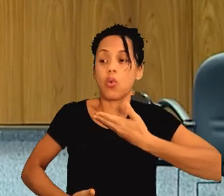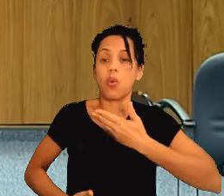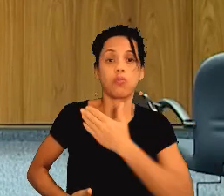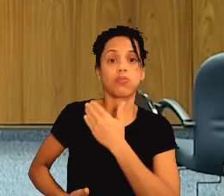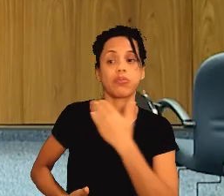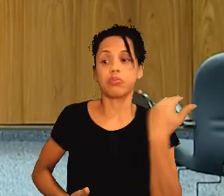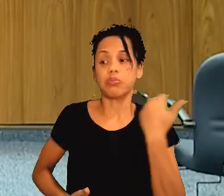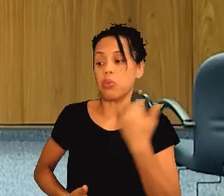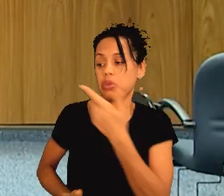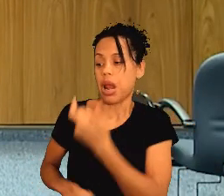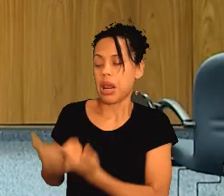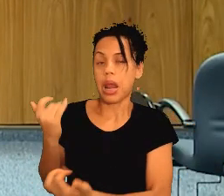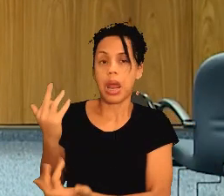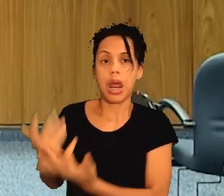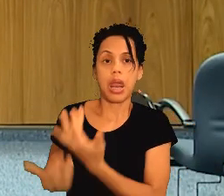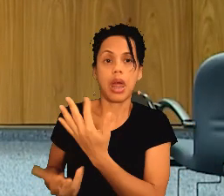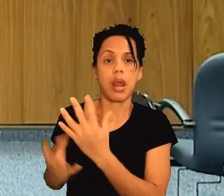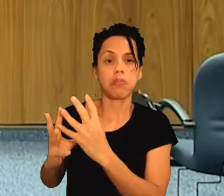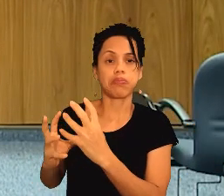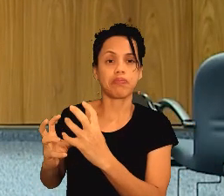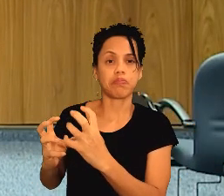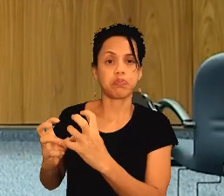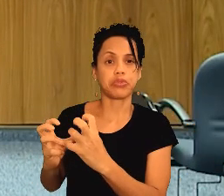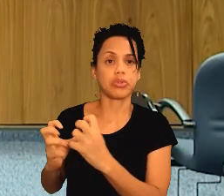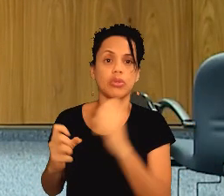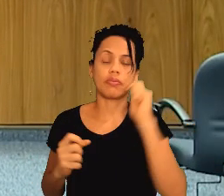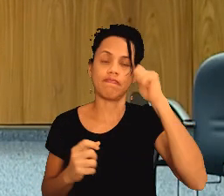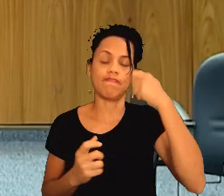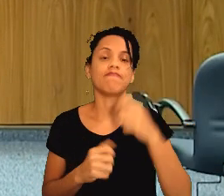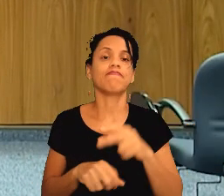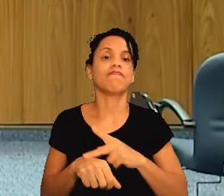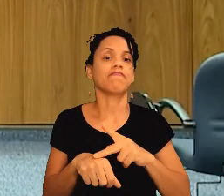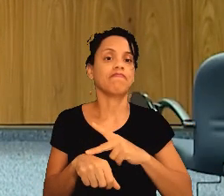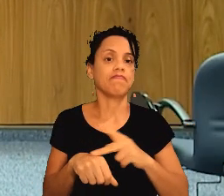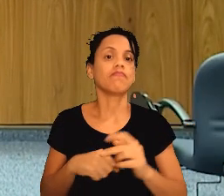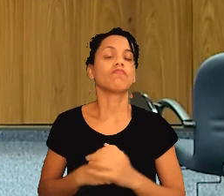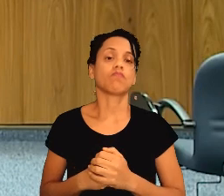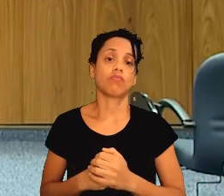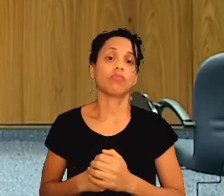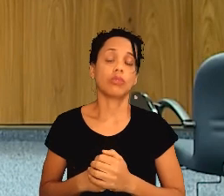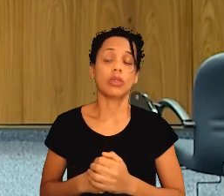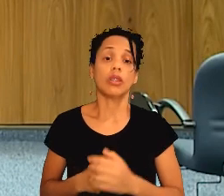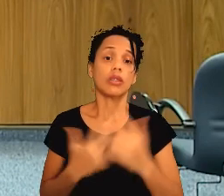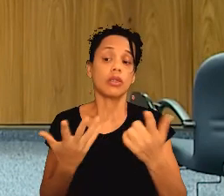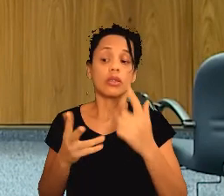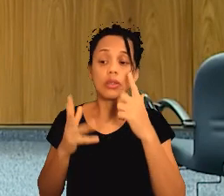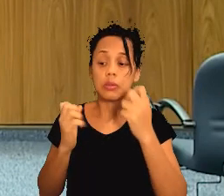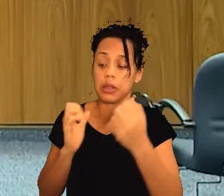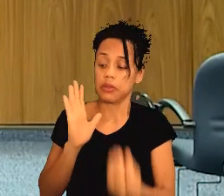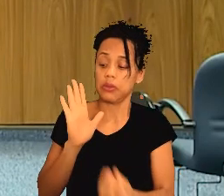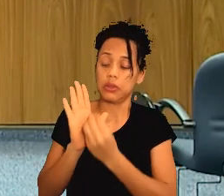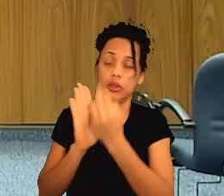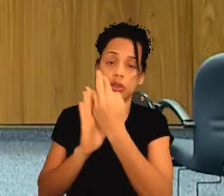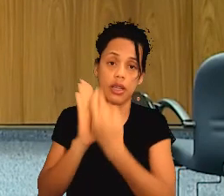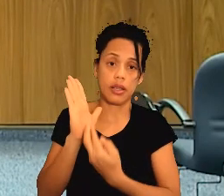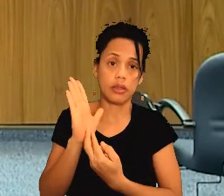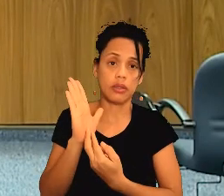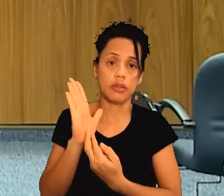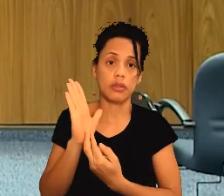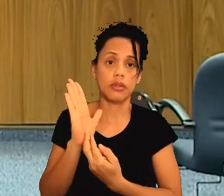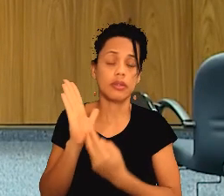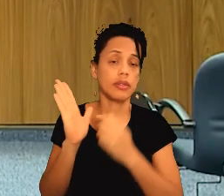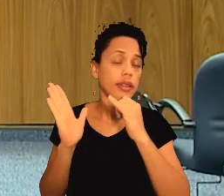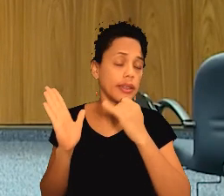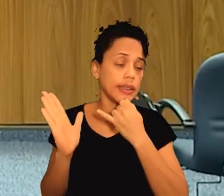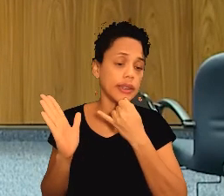pelos agentes que perpetraram a expulsão. Esse tipo de relato que está presente nesse relatório, infelizmente,